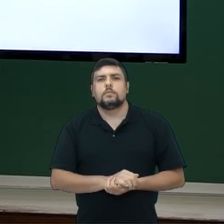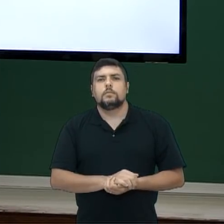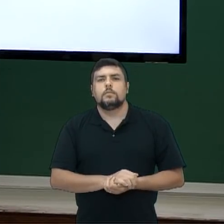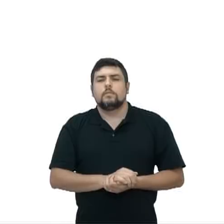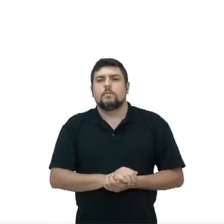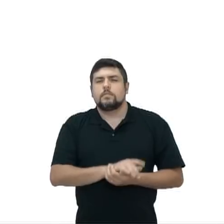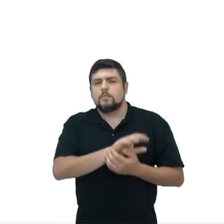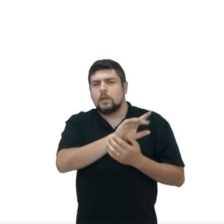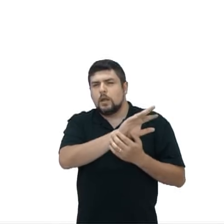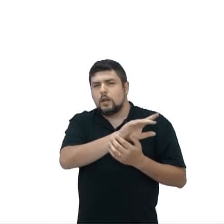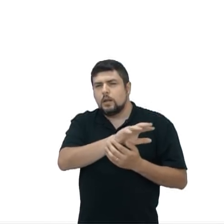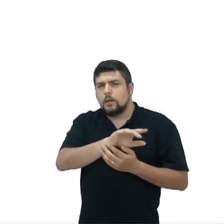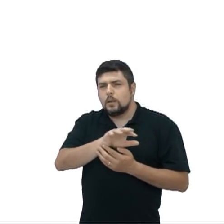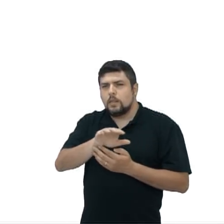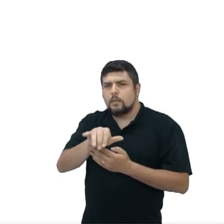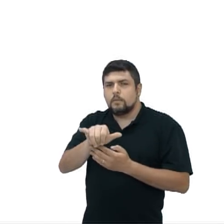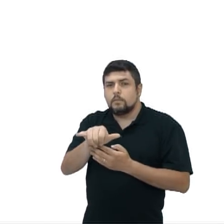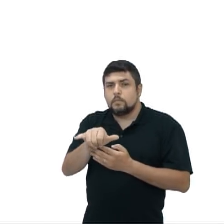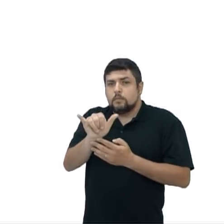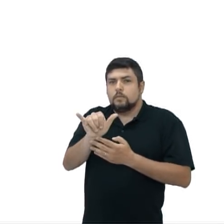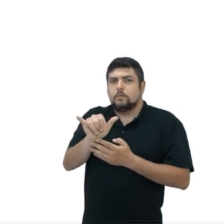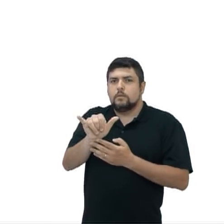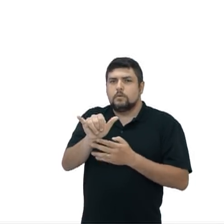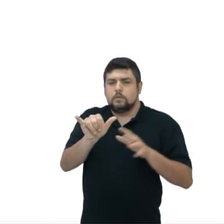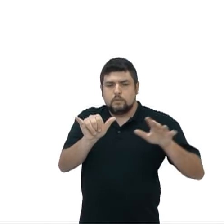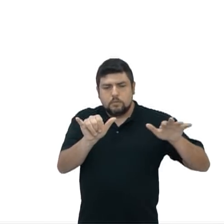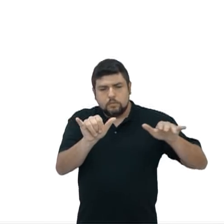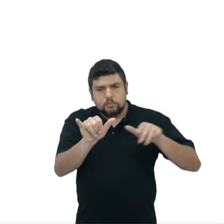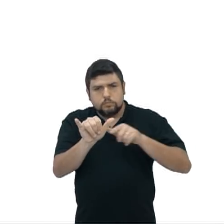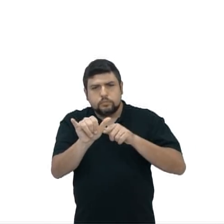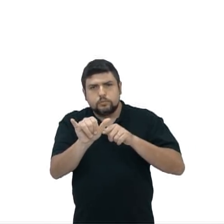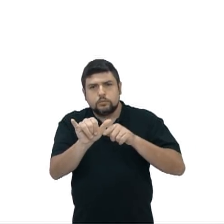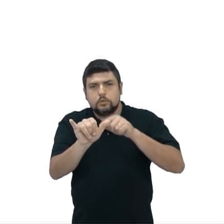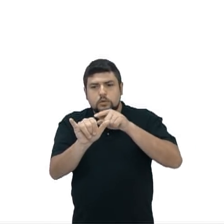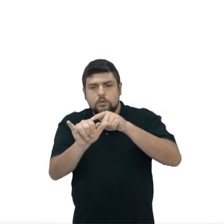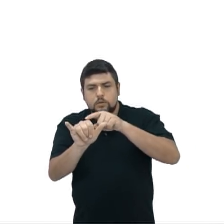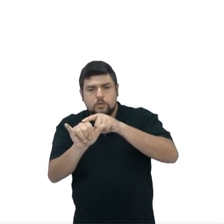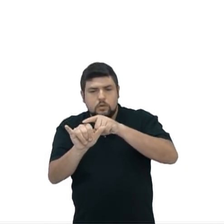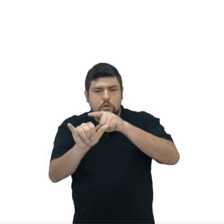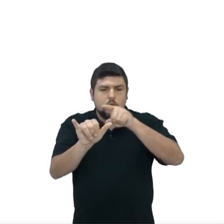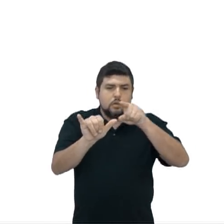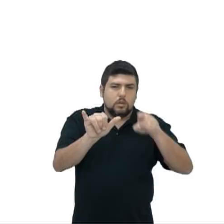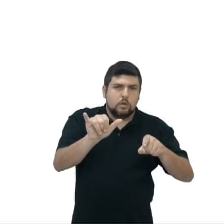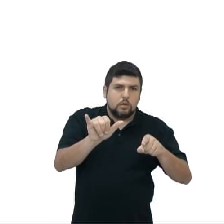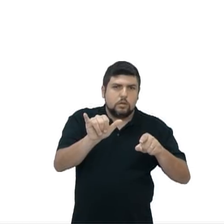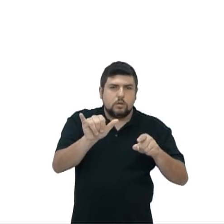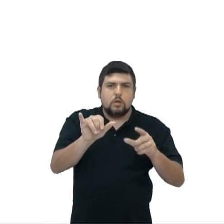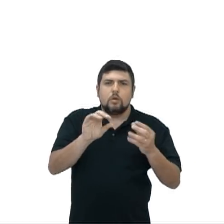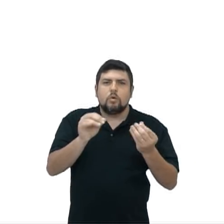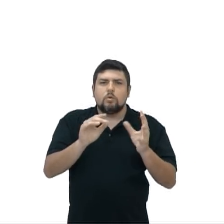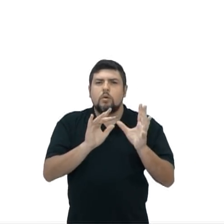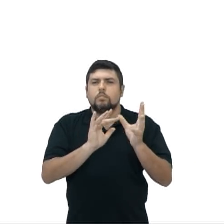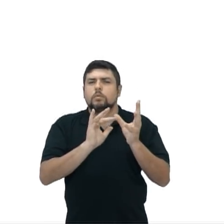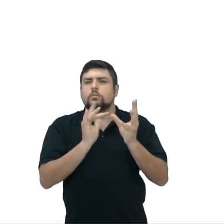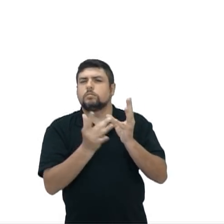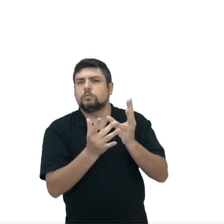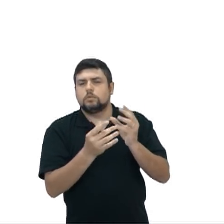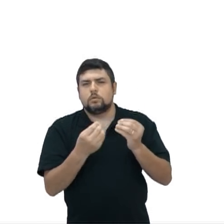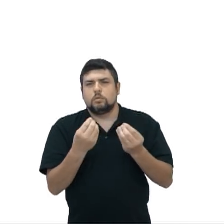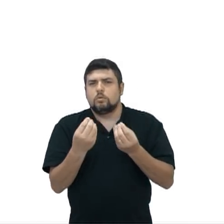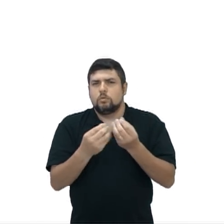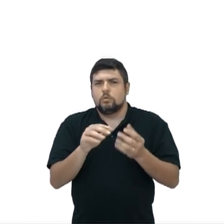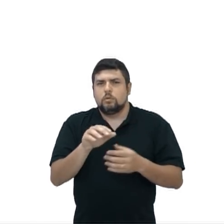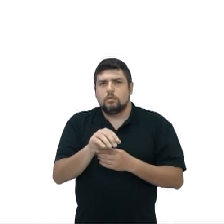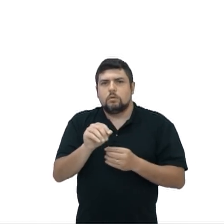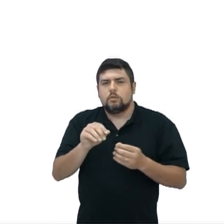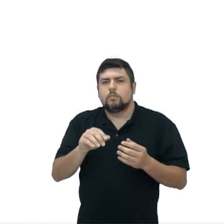Y. Meu verbinho terminado com Y, precedido de consoante. O que é isso, teacher? Precedido de consoante. É quando